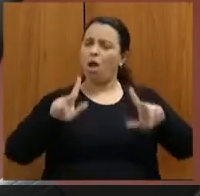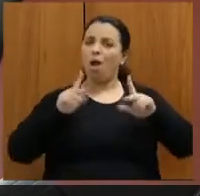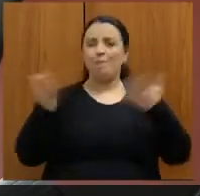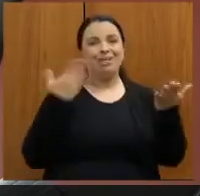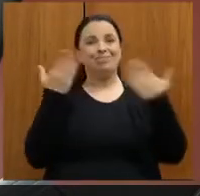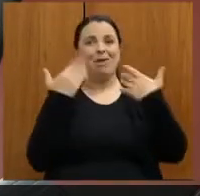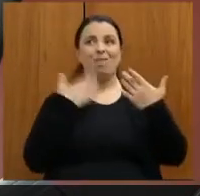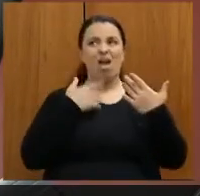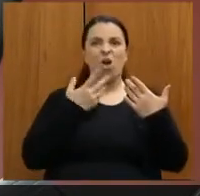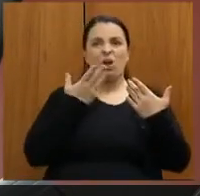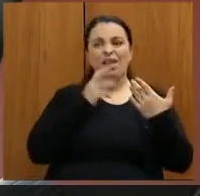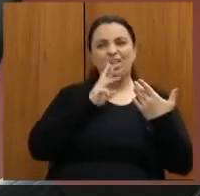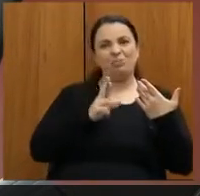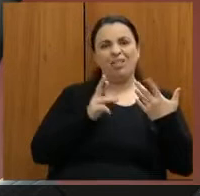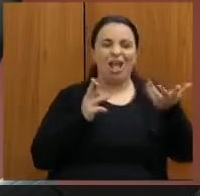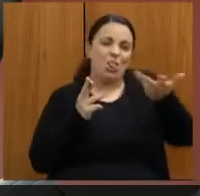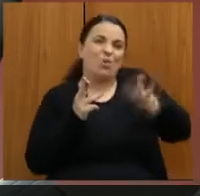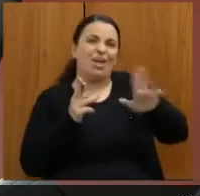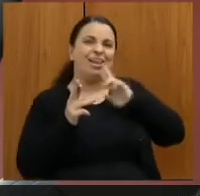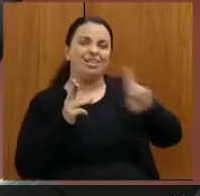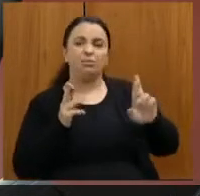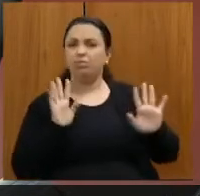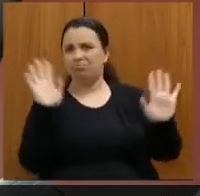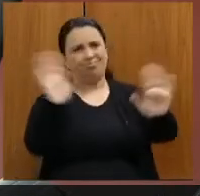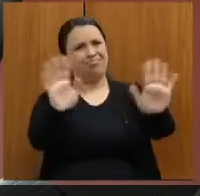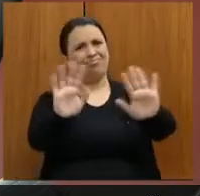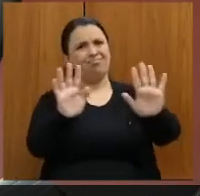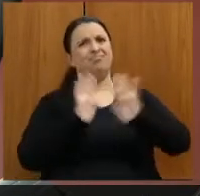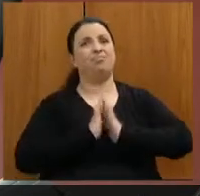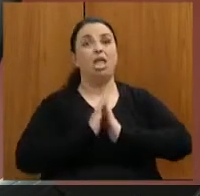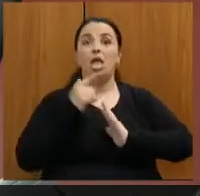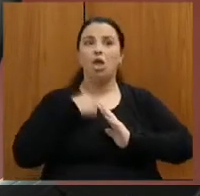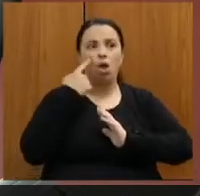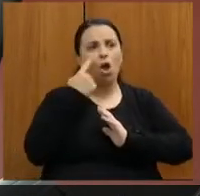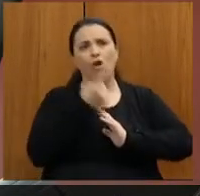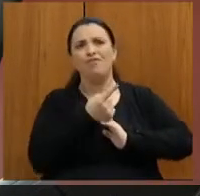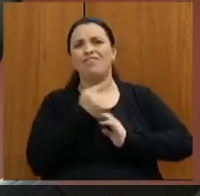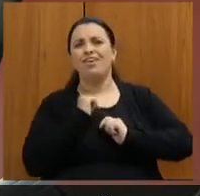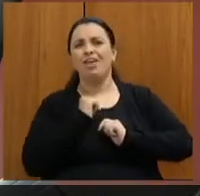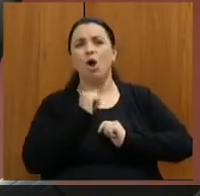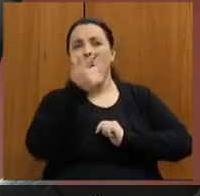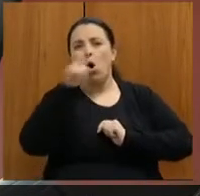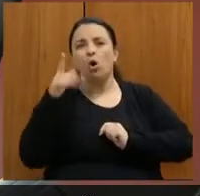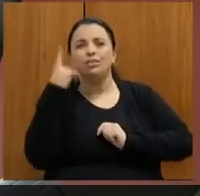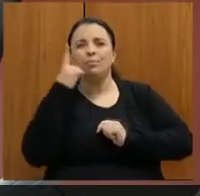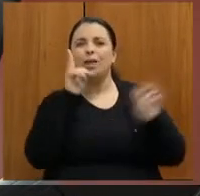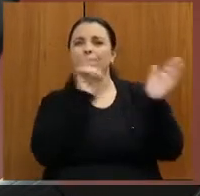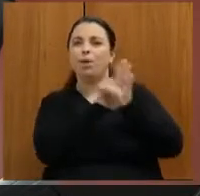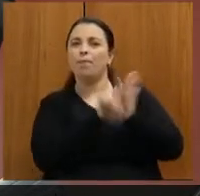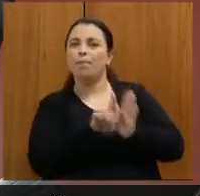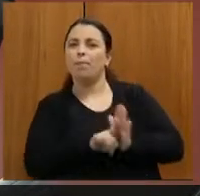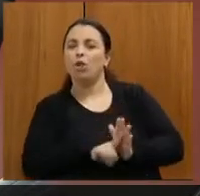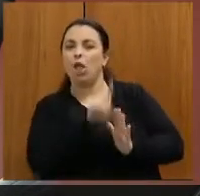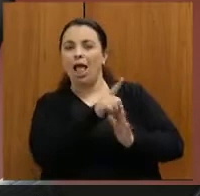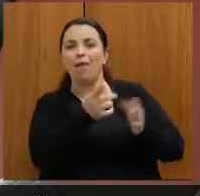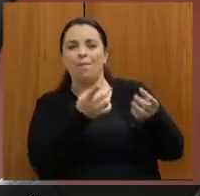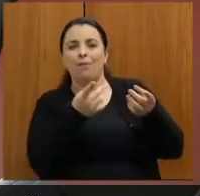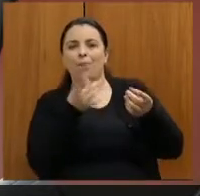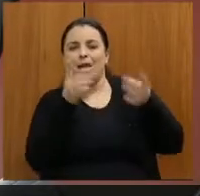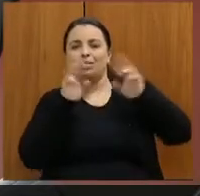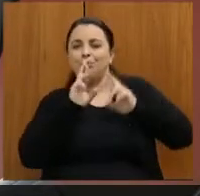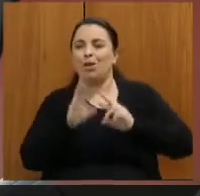responde o que quiser eu observei as respostas dos deputados depois da minha inscrição as coisas que ele aprofundou